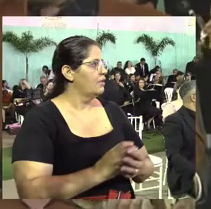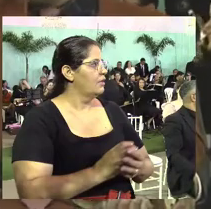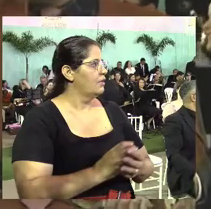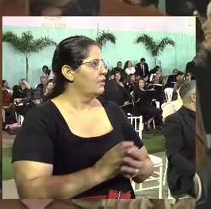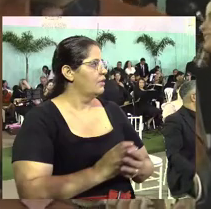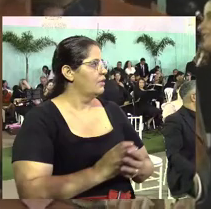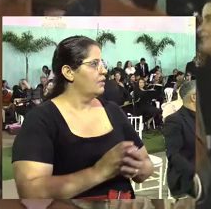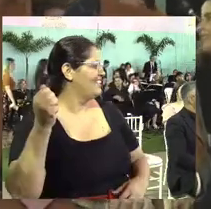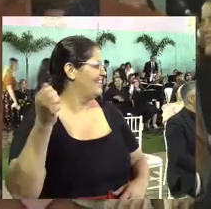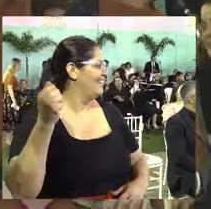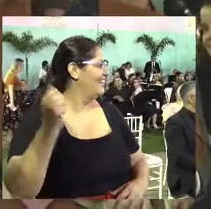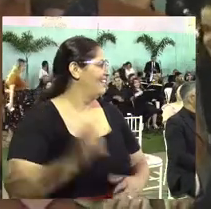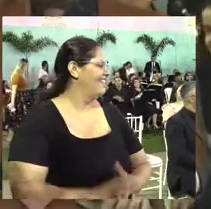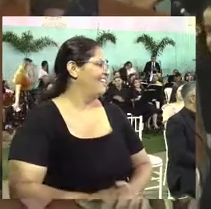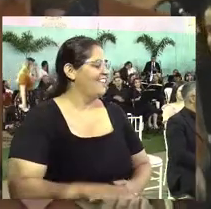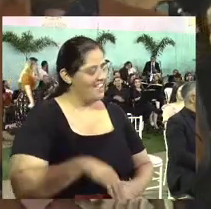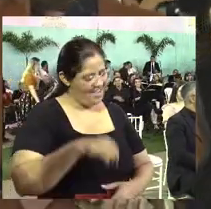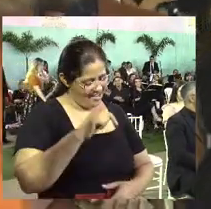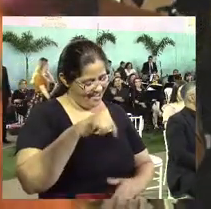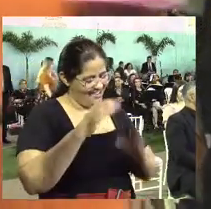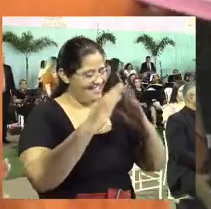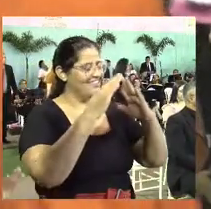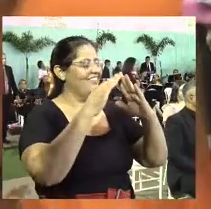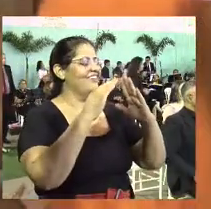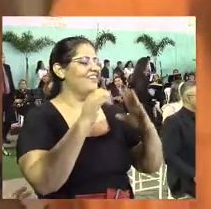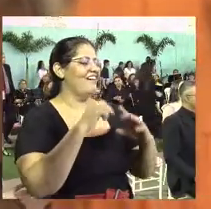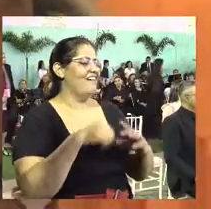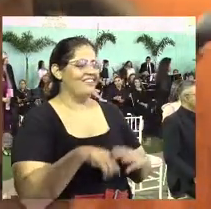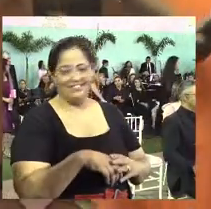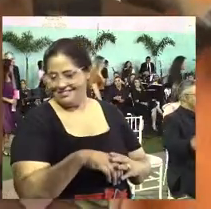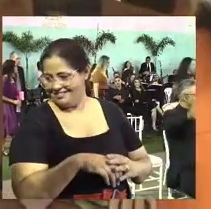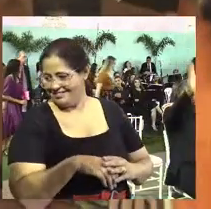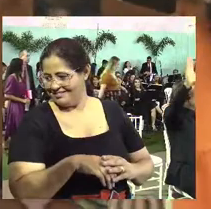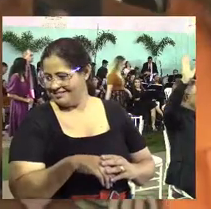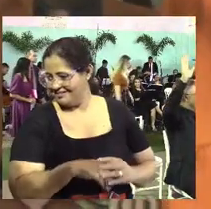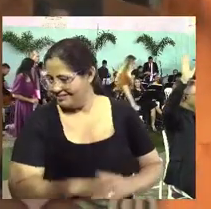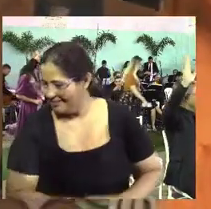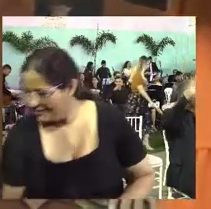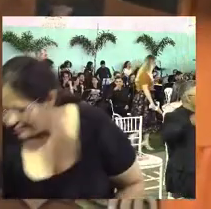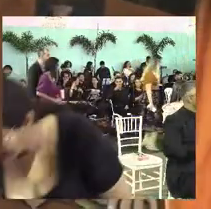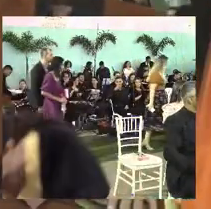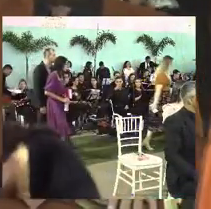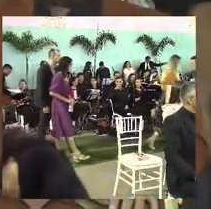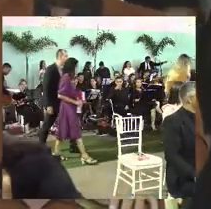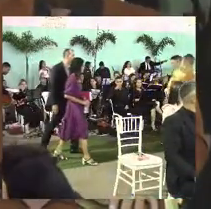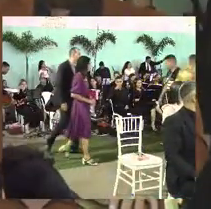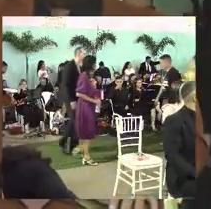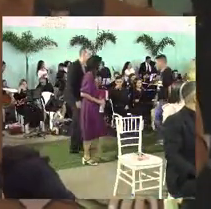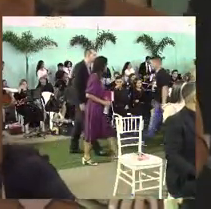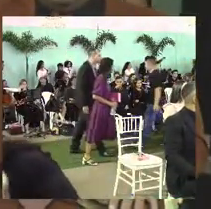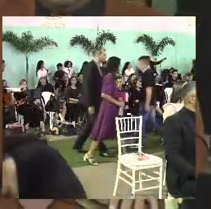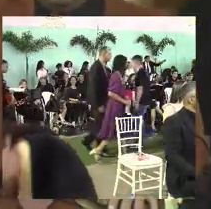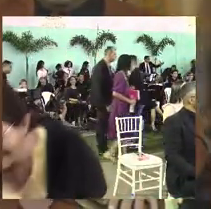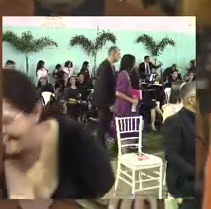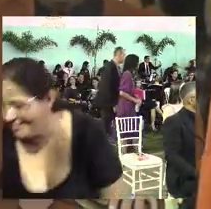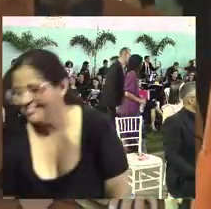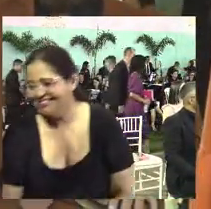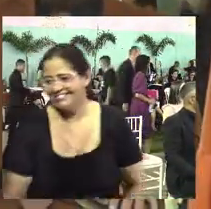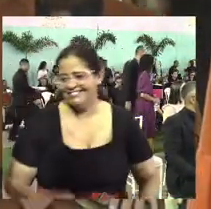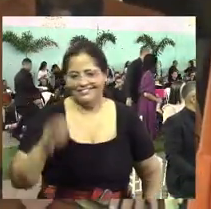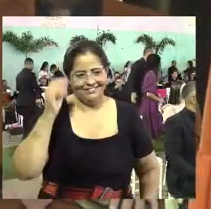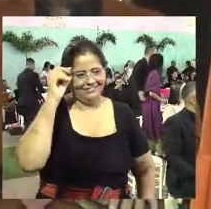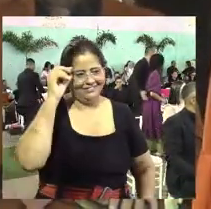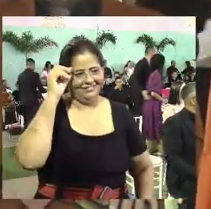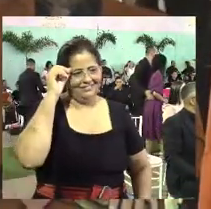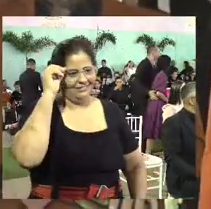a netinha é de casa você pode dar glória a Deus por isso isso ela é de casa quem não conhece a netinha